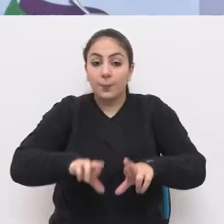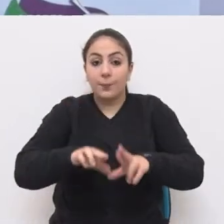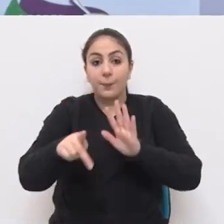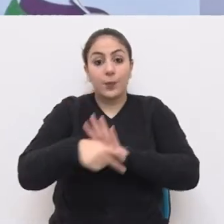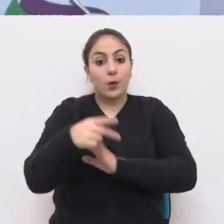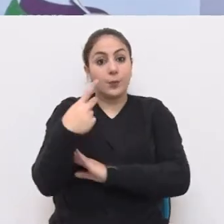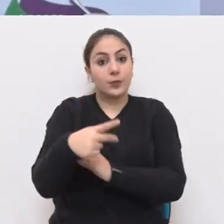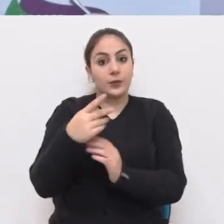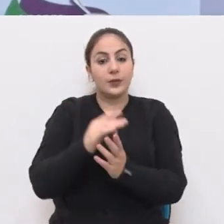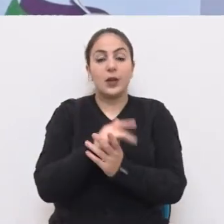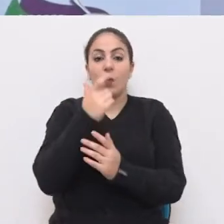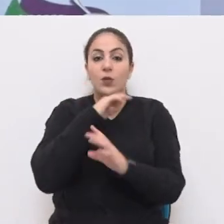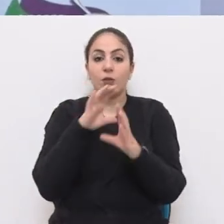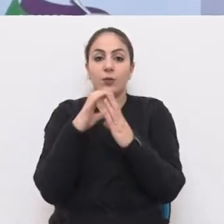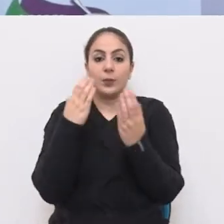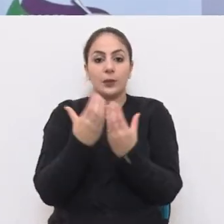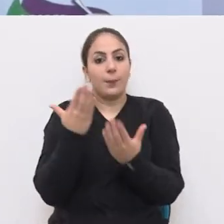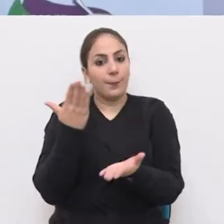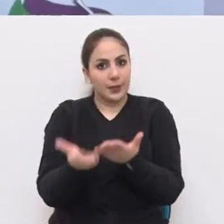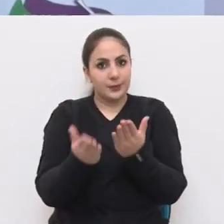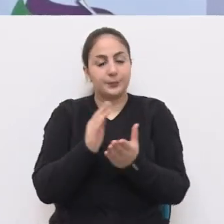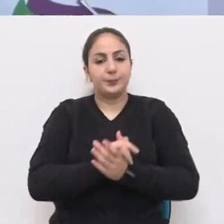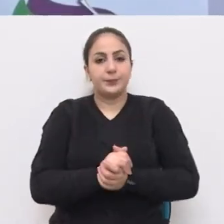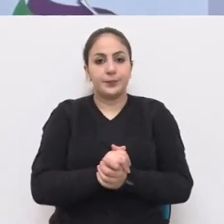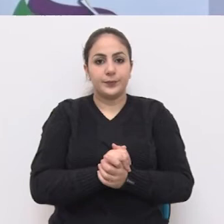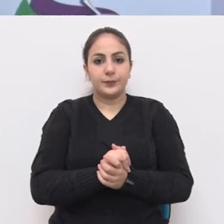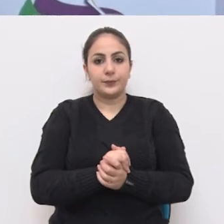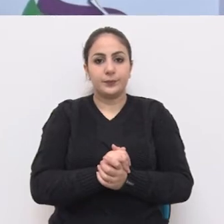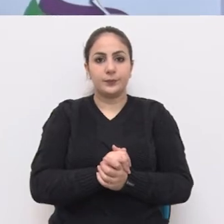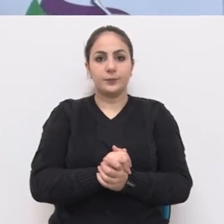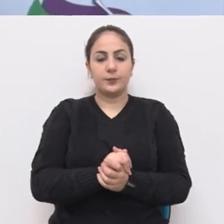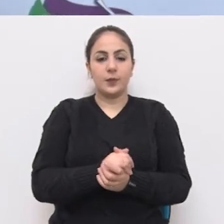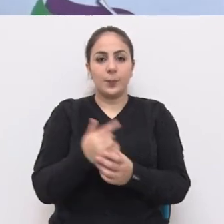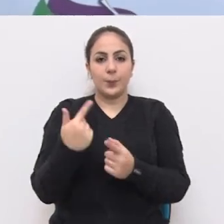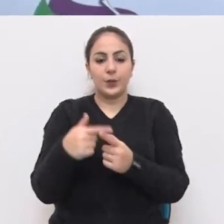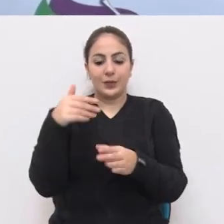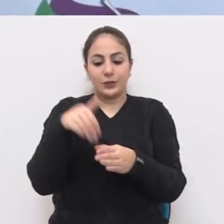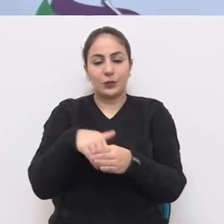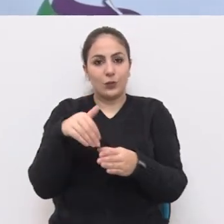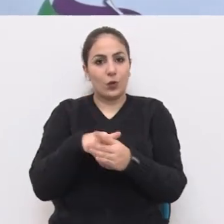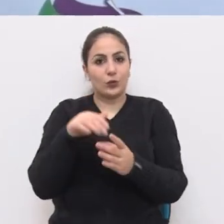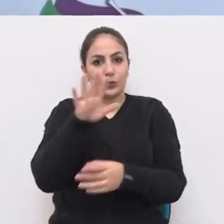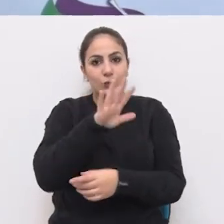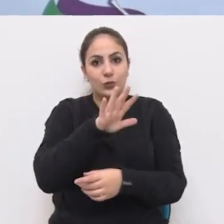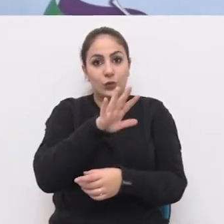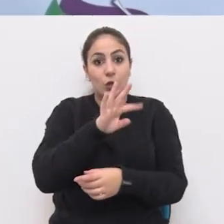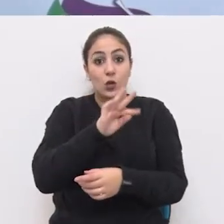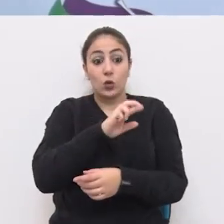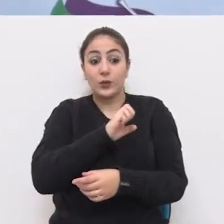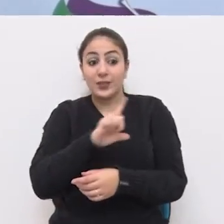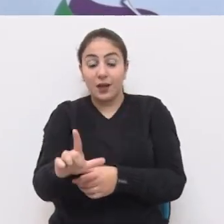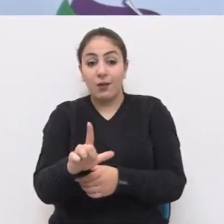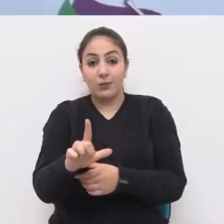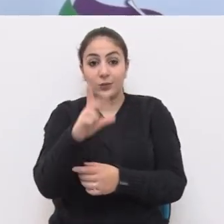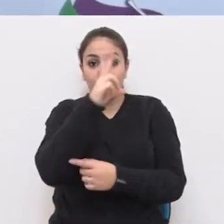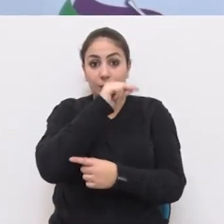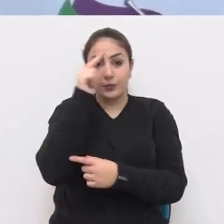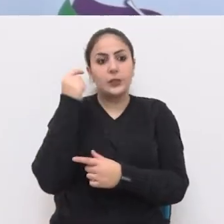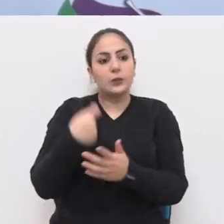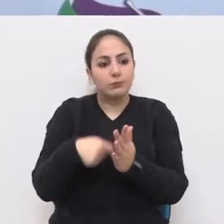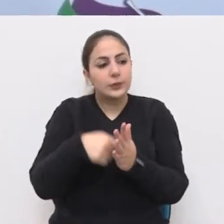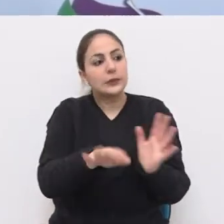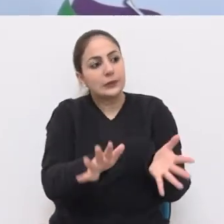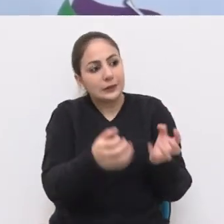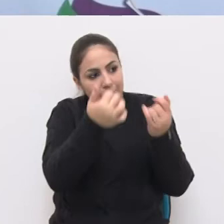seu, mas eu acho que a comunidade vai perder com esse veto do prefeito total ao meu projeto. Mas eu vou convencer ao prefeito,